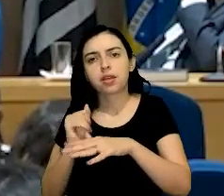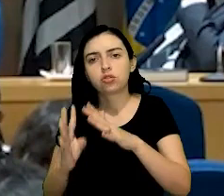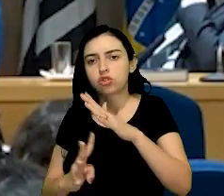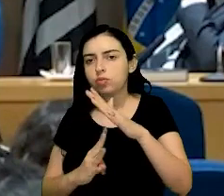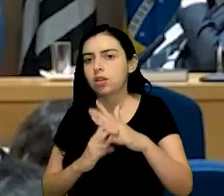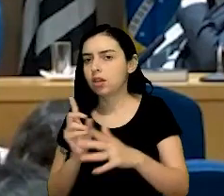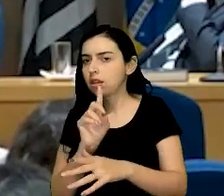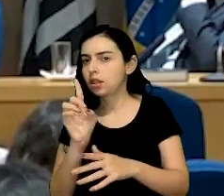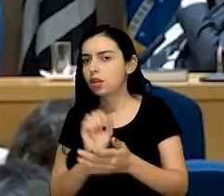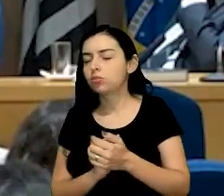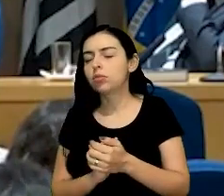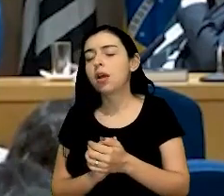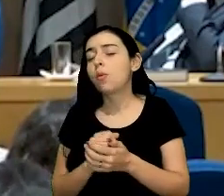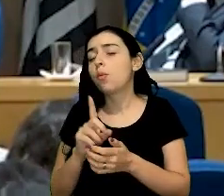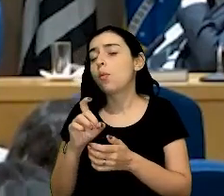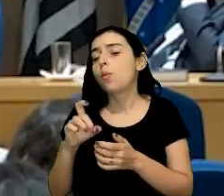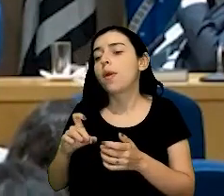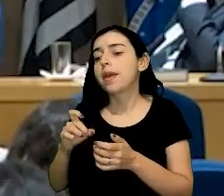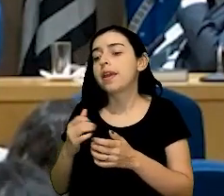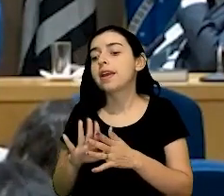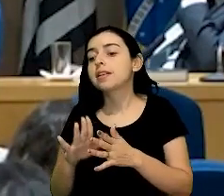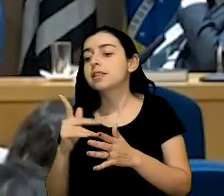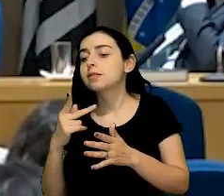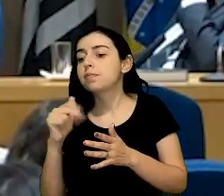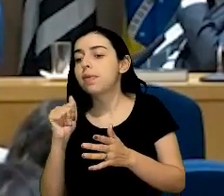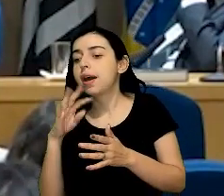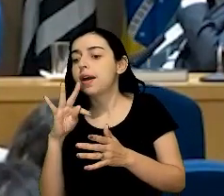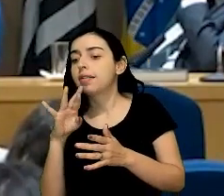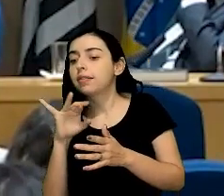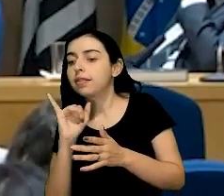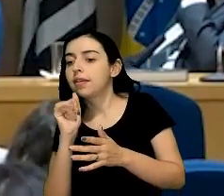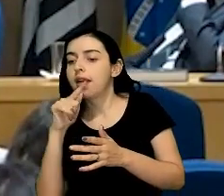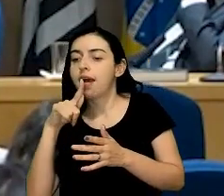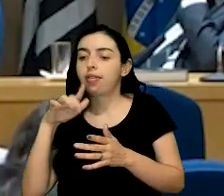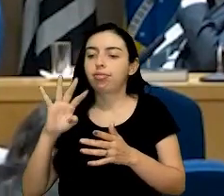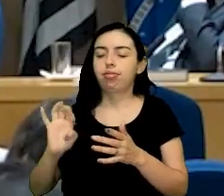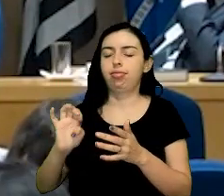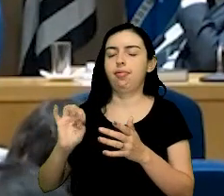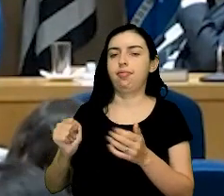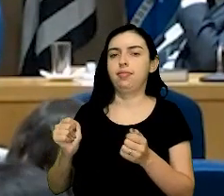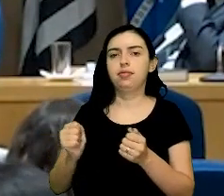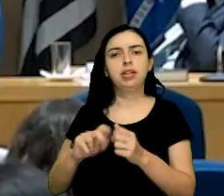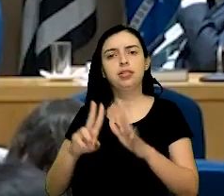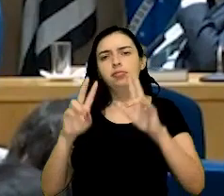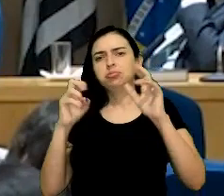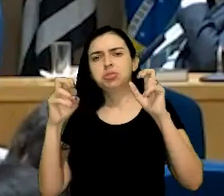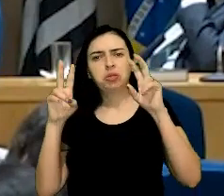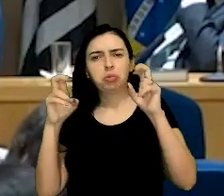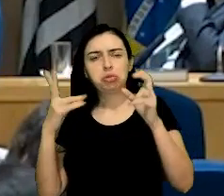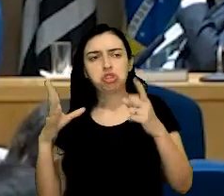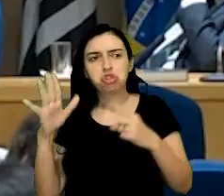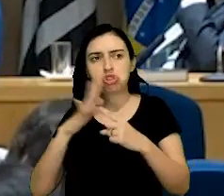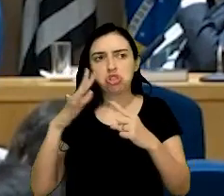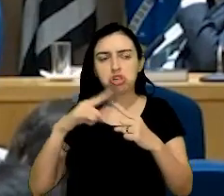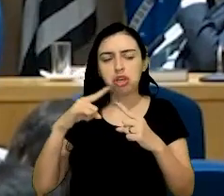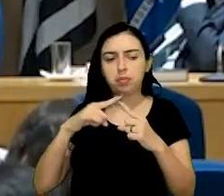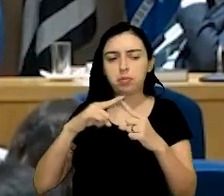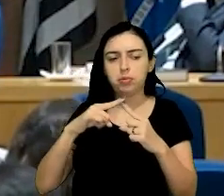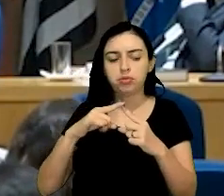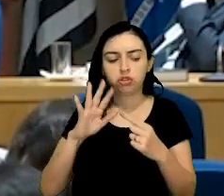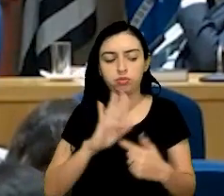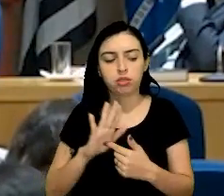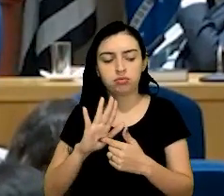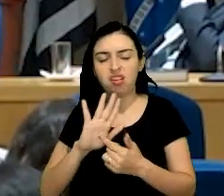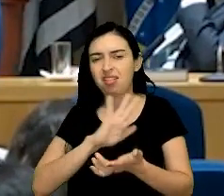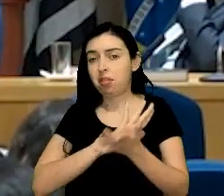expatriado. Né? Então, ele já nem tem essa categoria, né, que acaba trazendo discriminação e